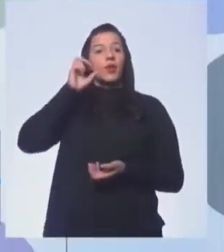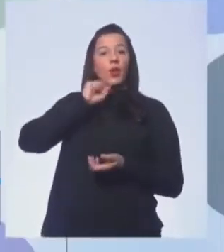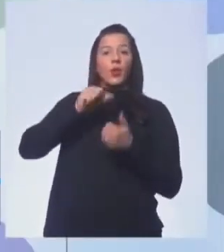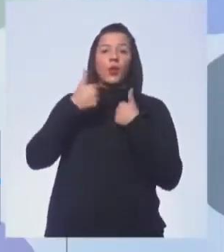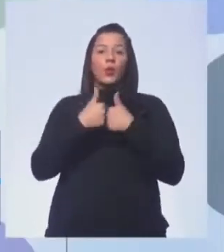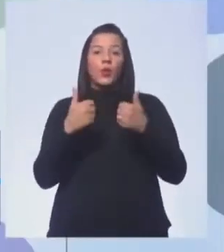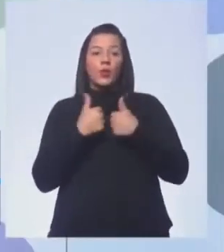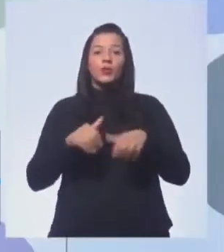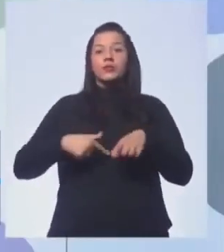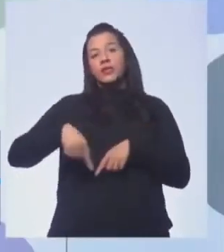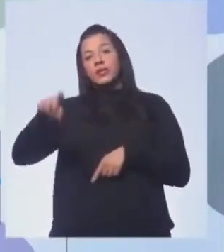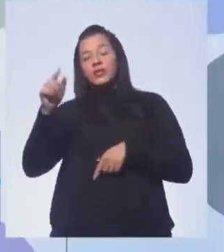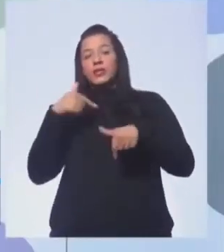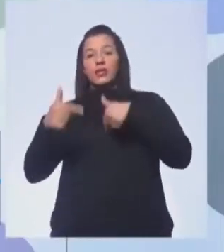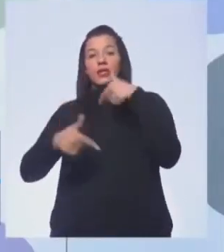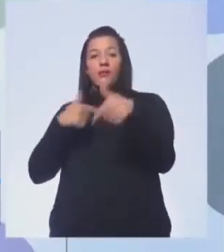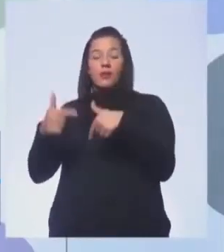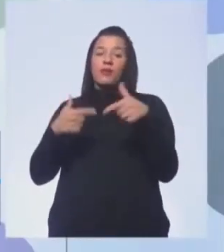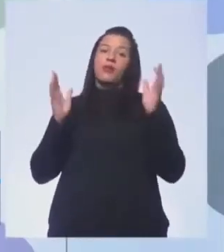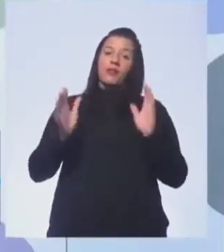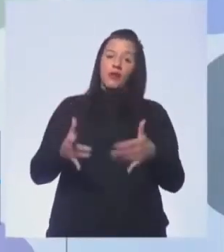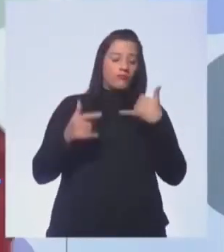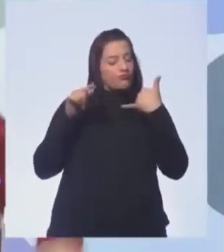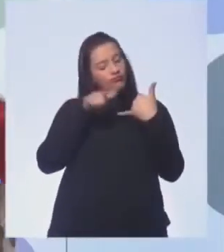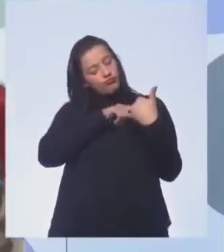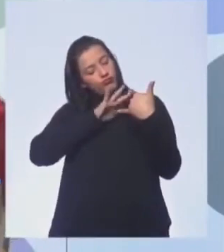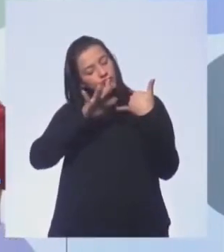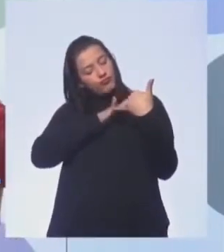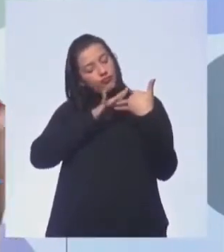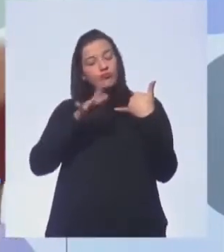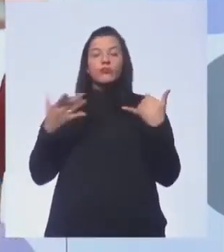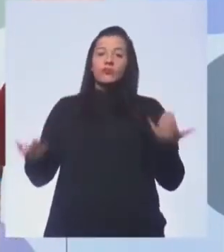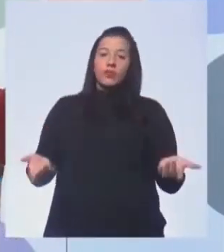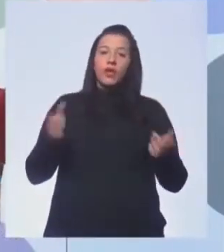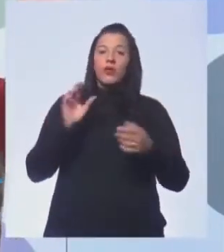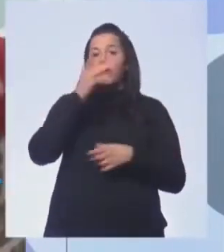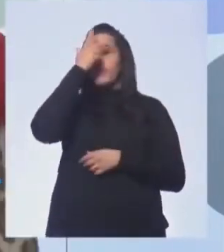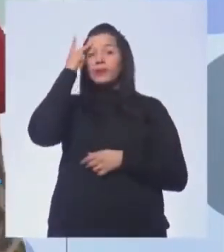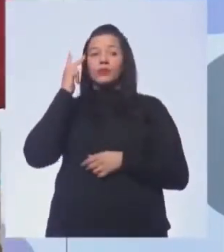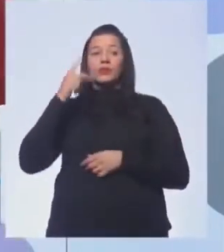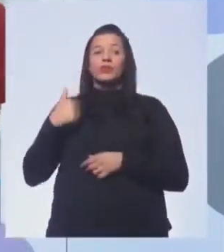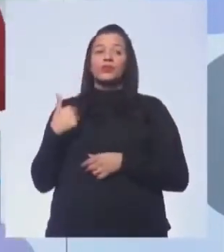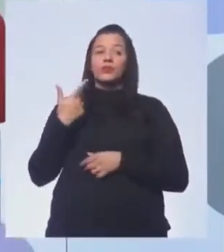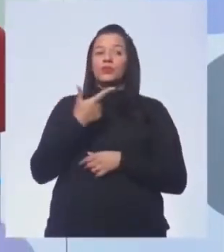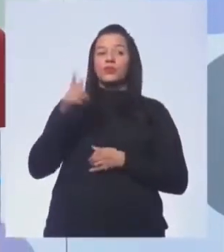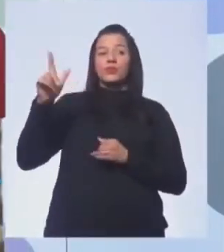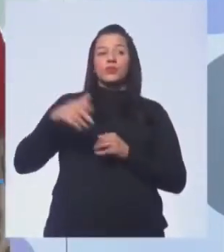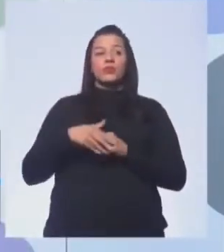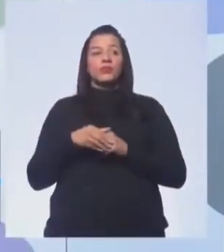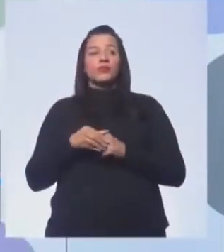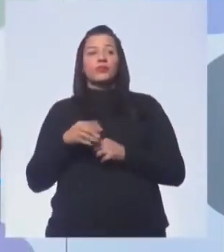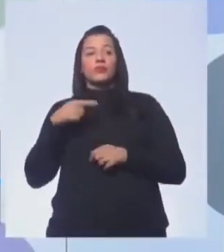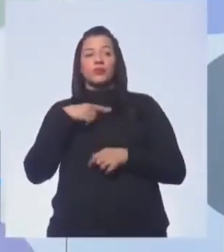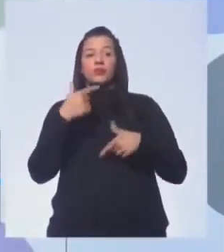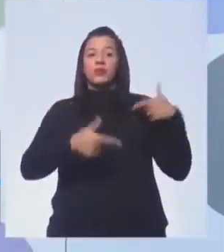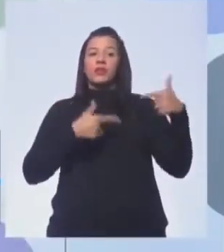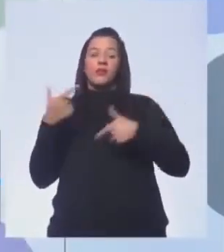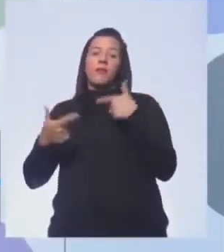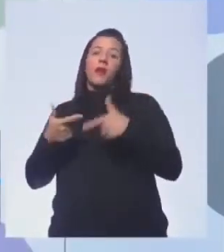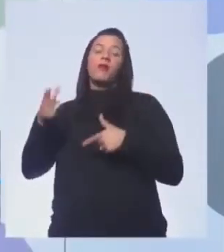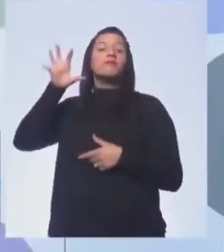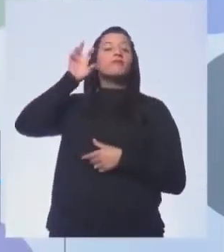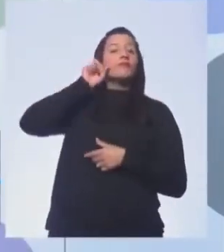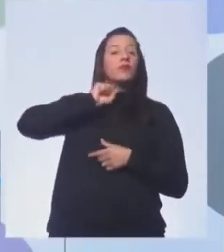enquanto vai trabalhar, né? Você pode colocar ali também, deixar ligado para alguém, né, durante um processo, enquanto você trabalha, faz uma